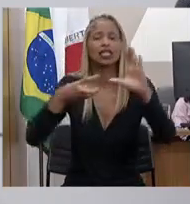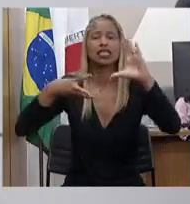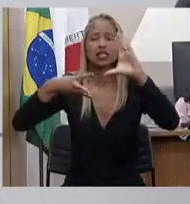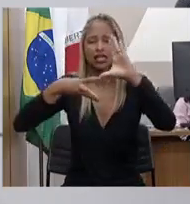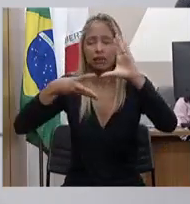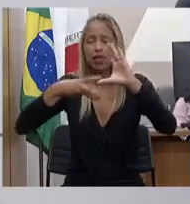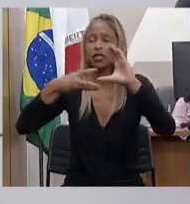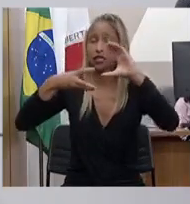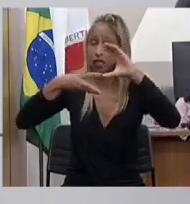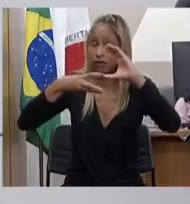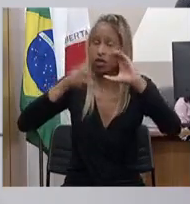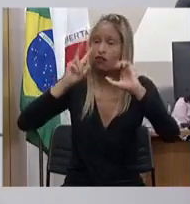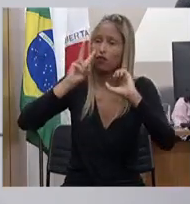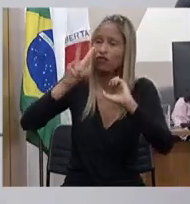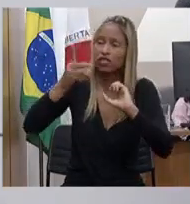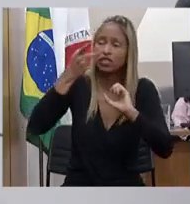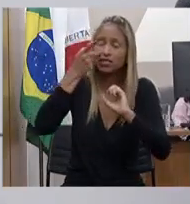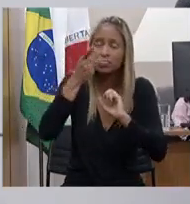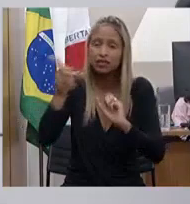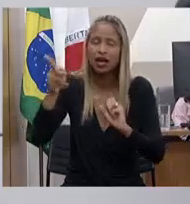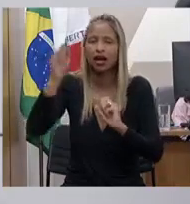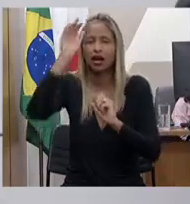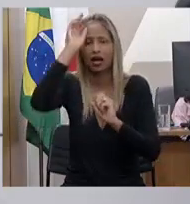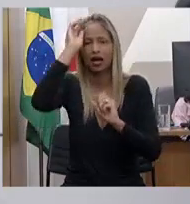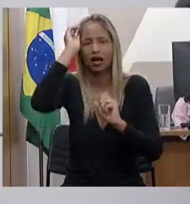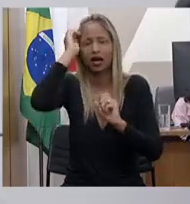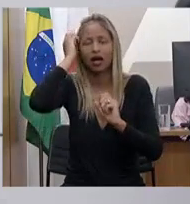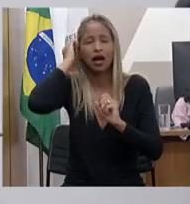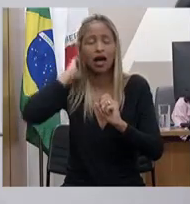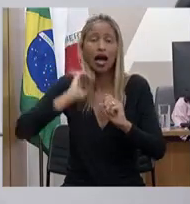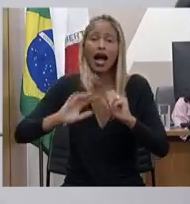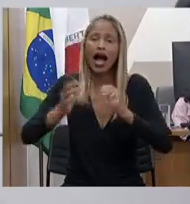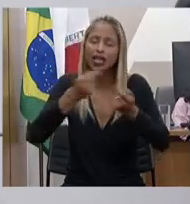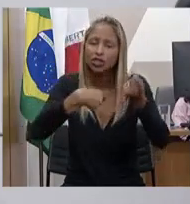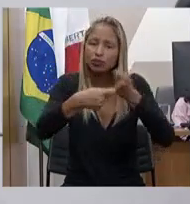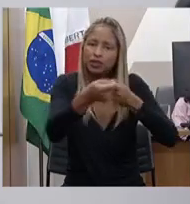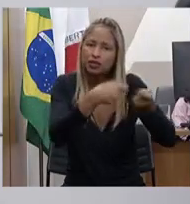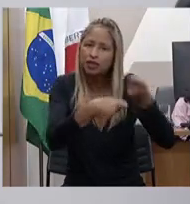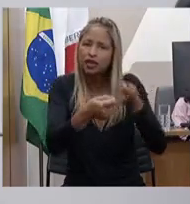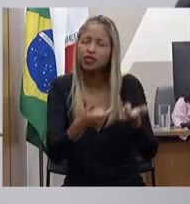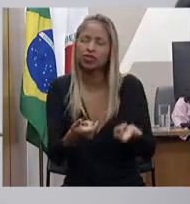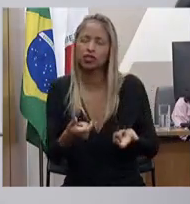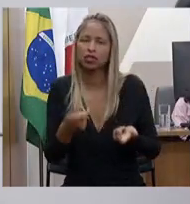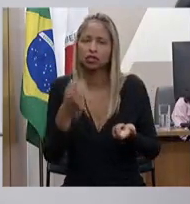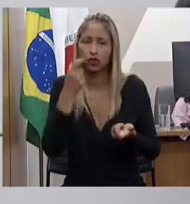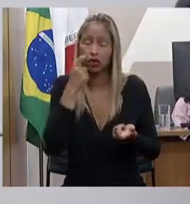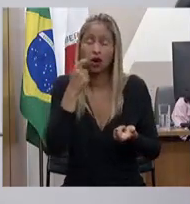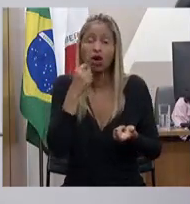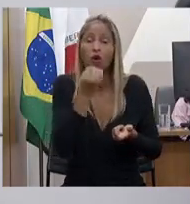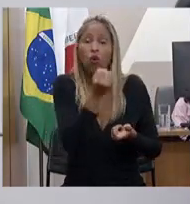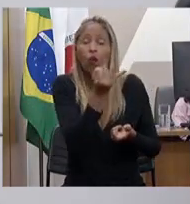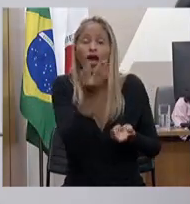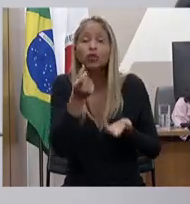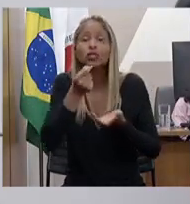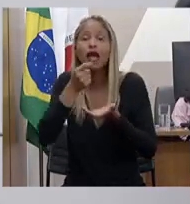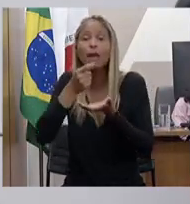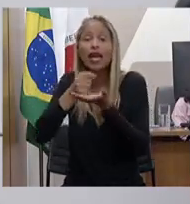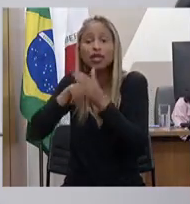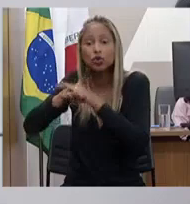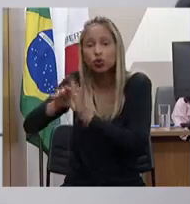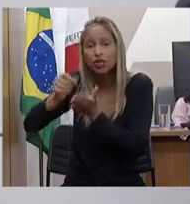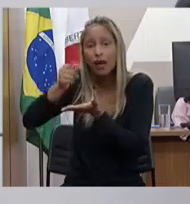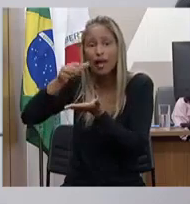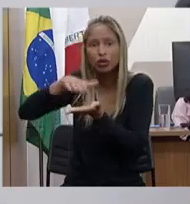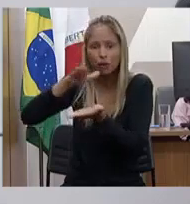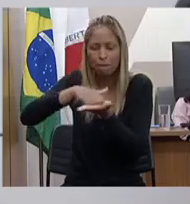vou visitar os companheiros companheiras principalmente do setor administrativo a quantidade remédio que tá na gaveta das pessoas